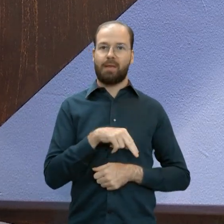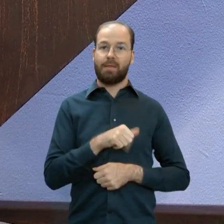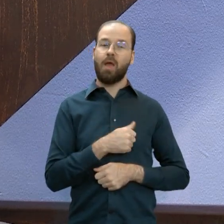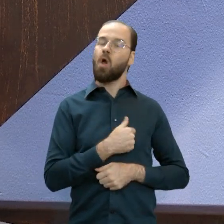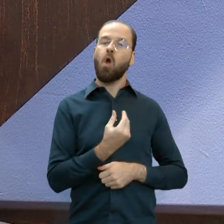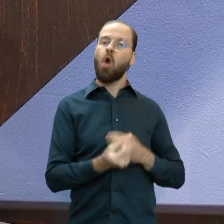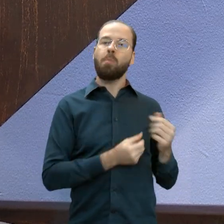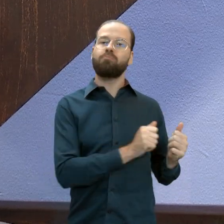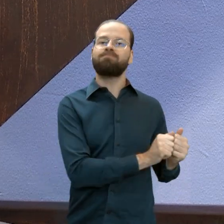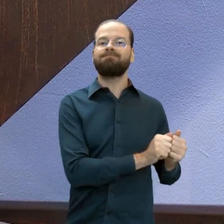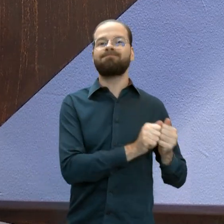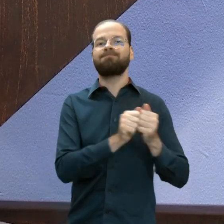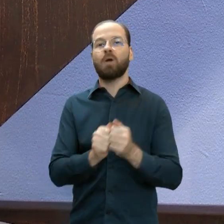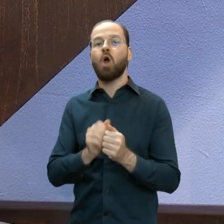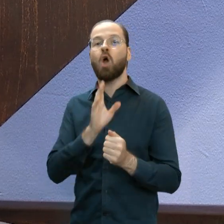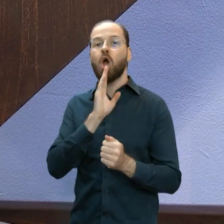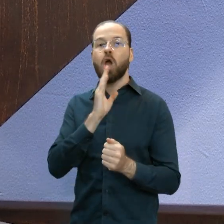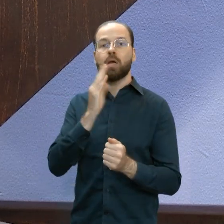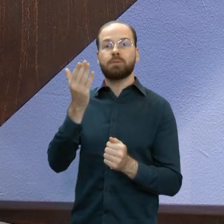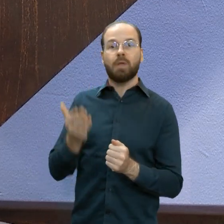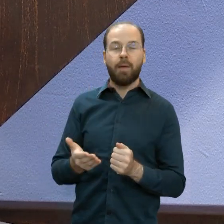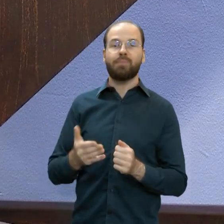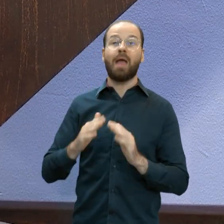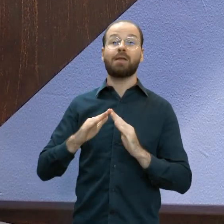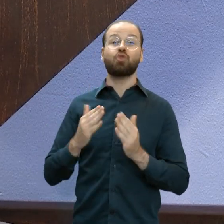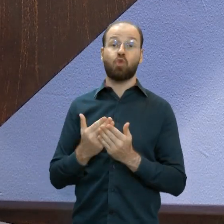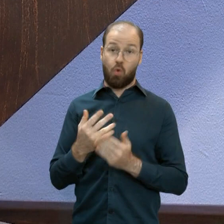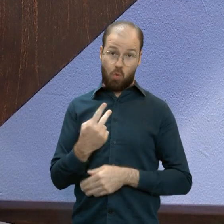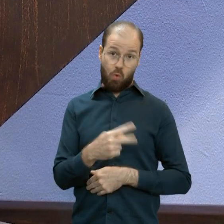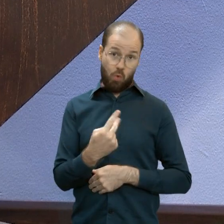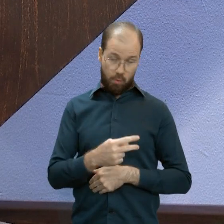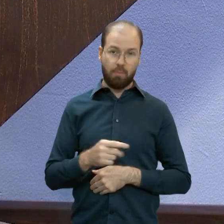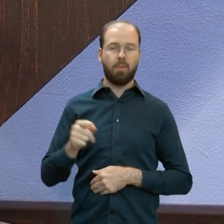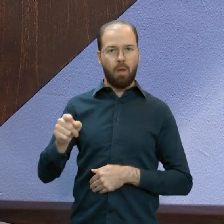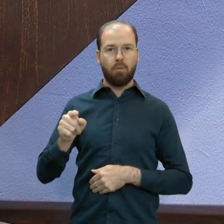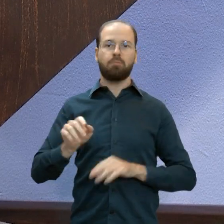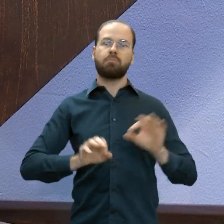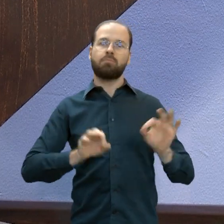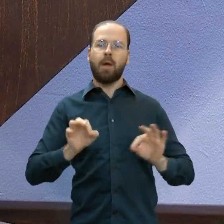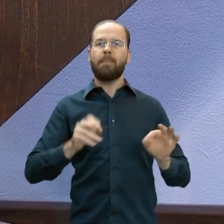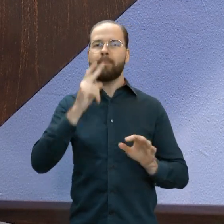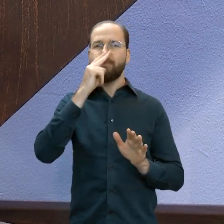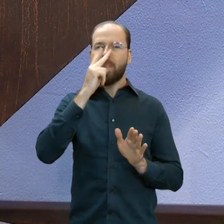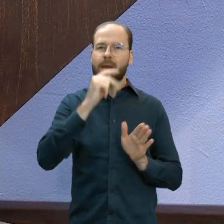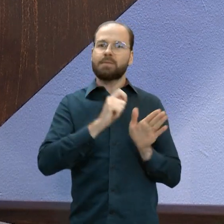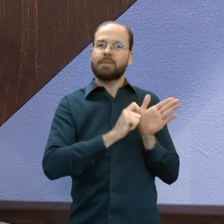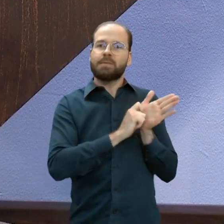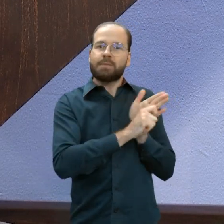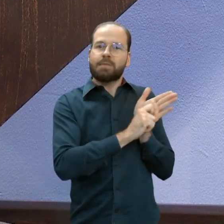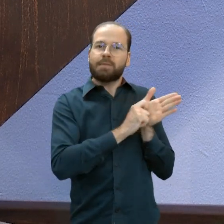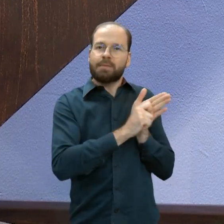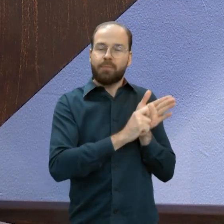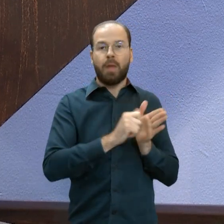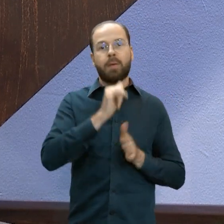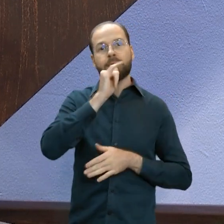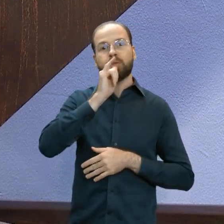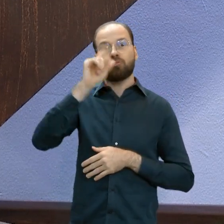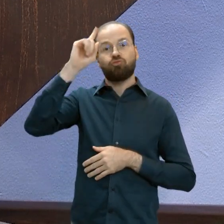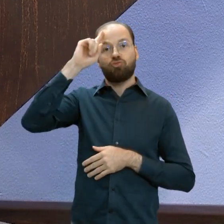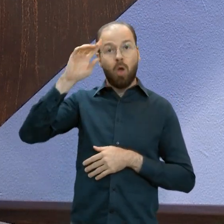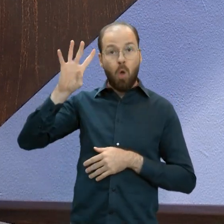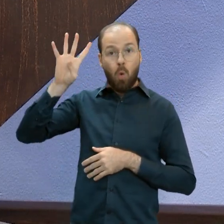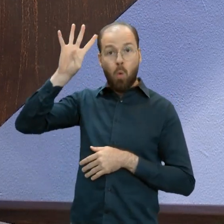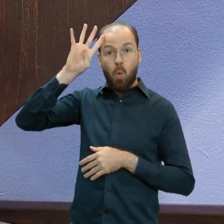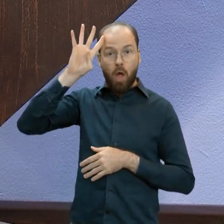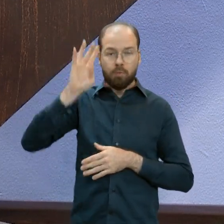escola. A própria escola fez como se fosse um estilo raspadinha. Quarta-feira você vai raspar e você vai fazer alguma coisa com o